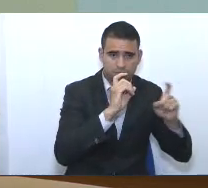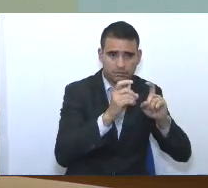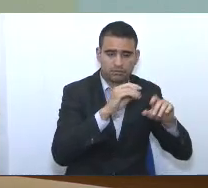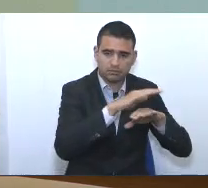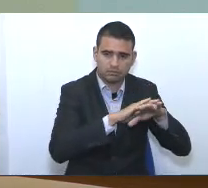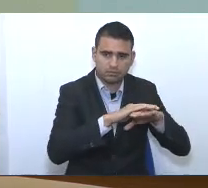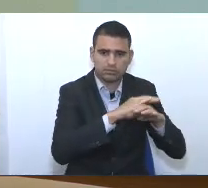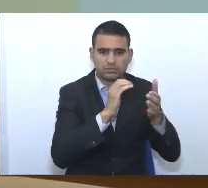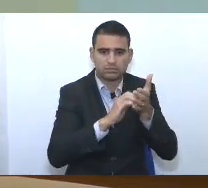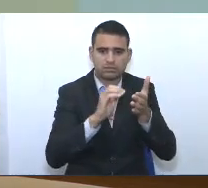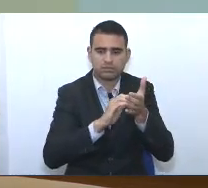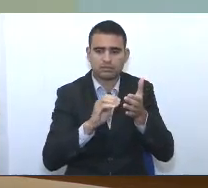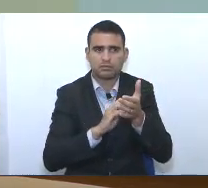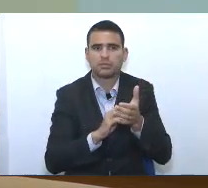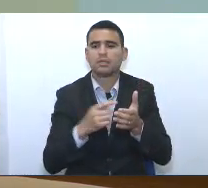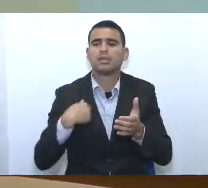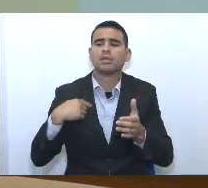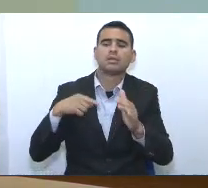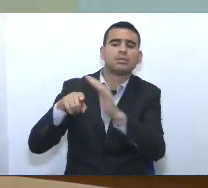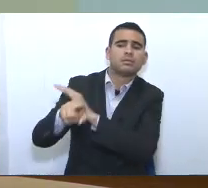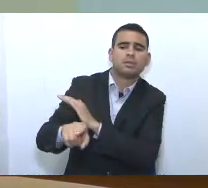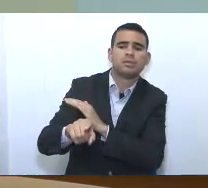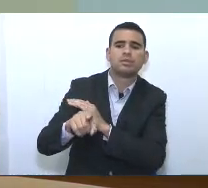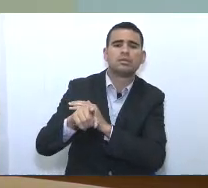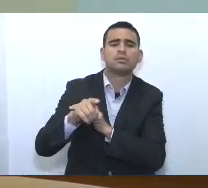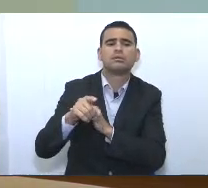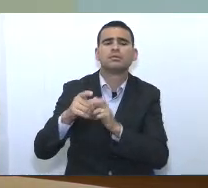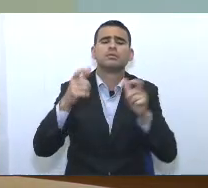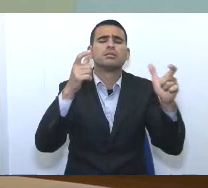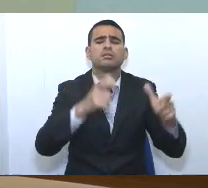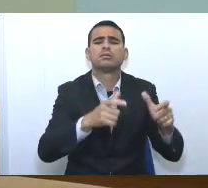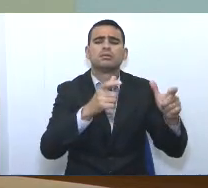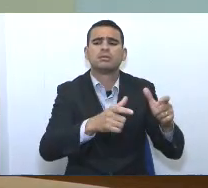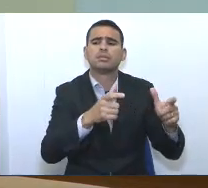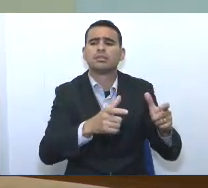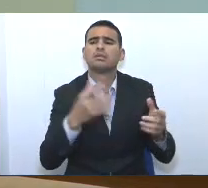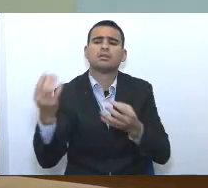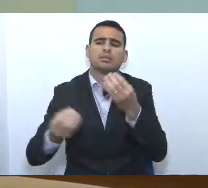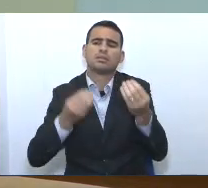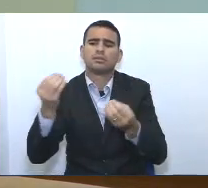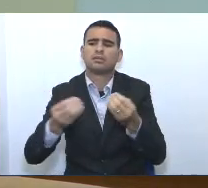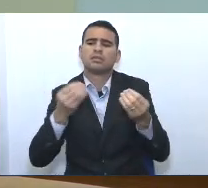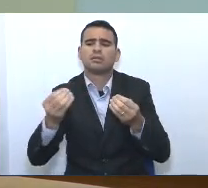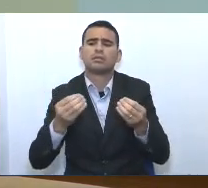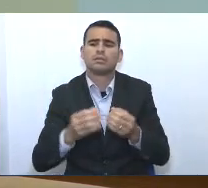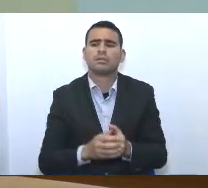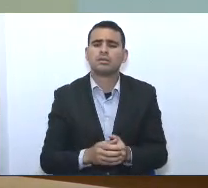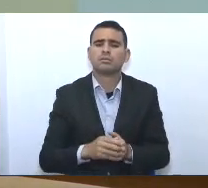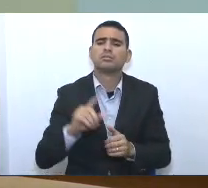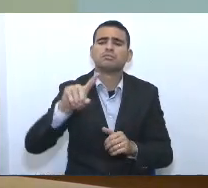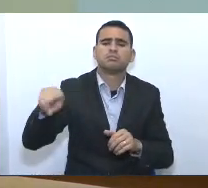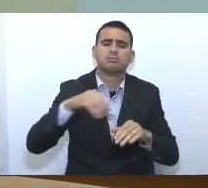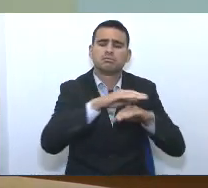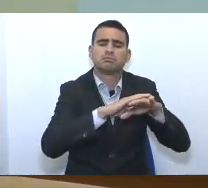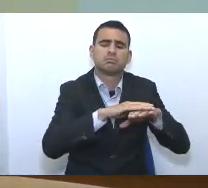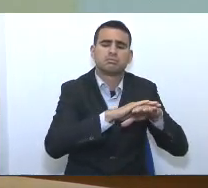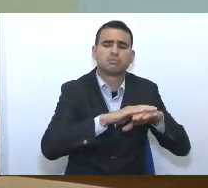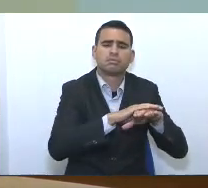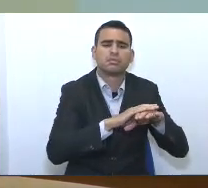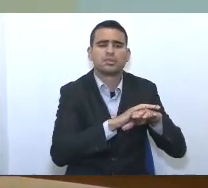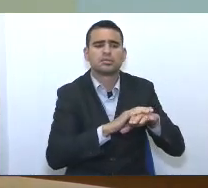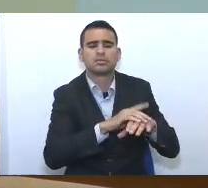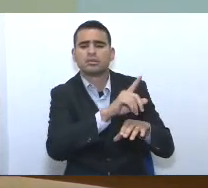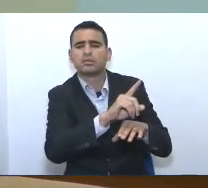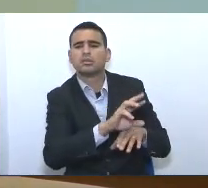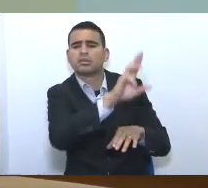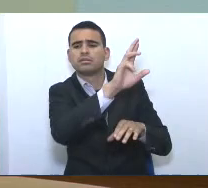eu queria saber como que está o andamento da questão da Vila Operária, a questão da conversa com o proprietário para ver